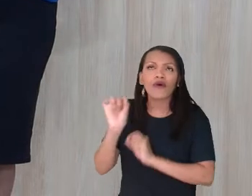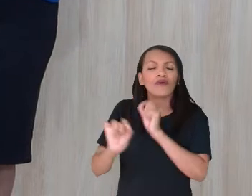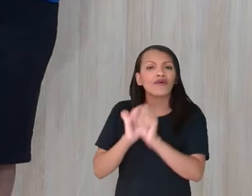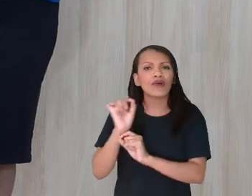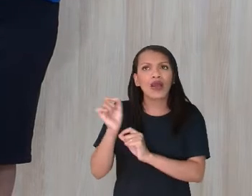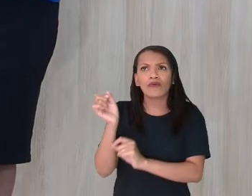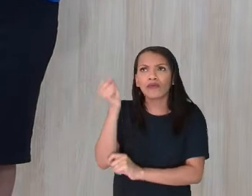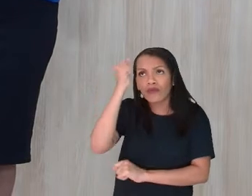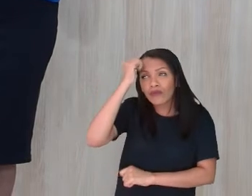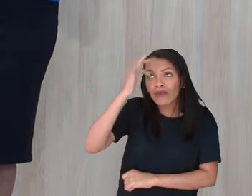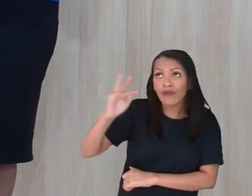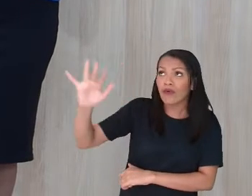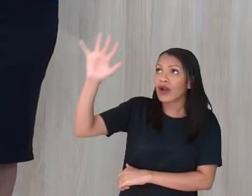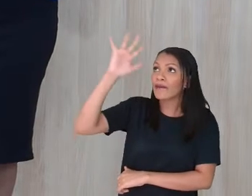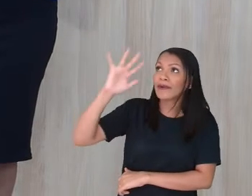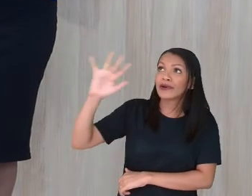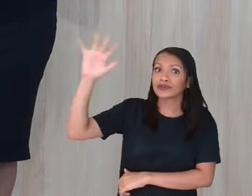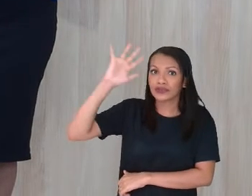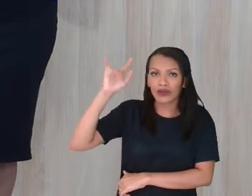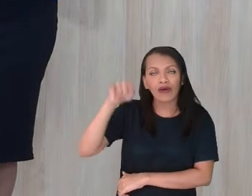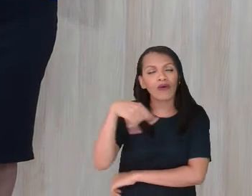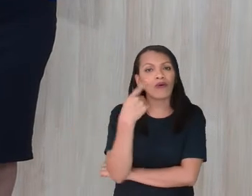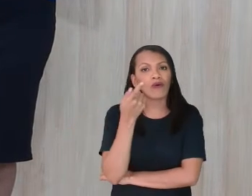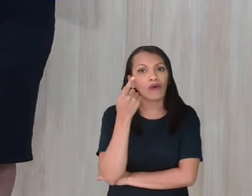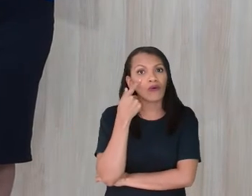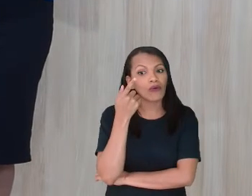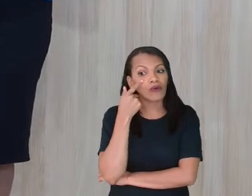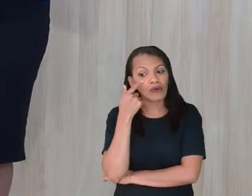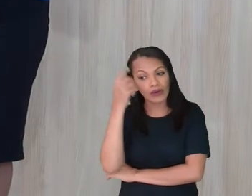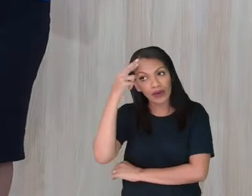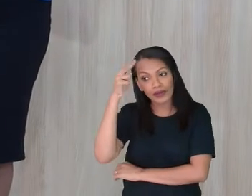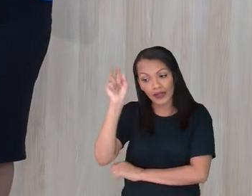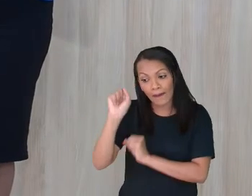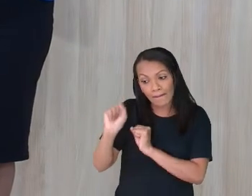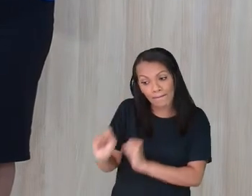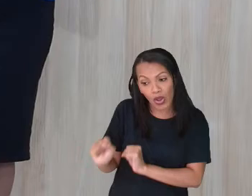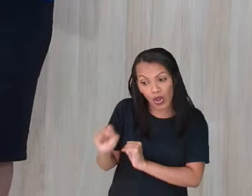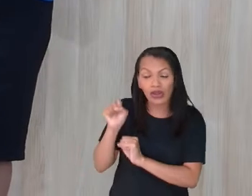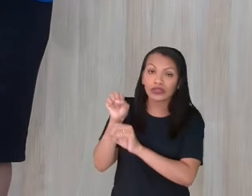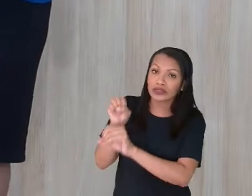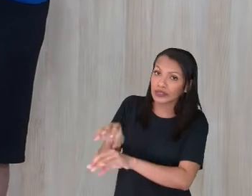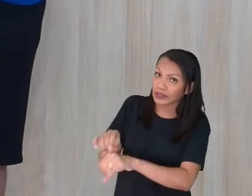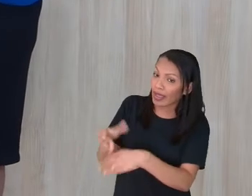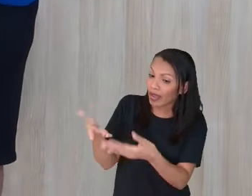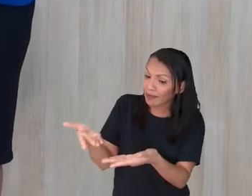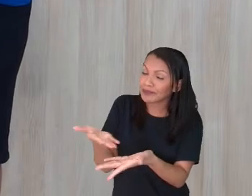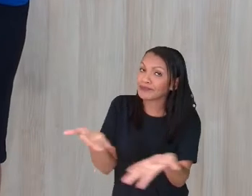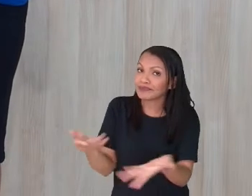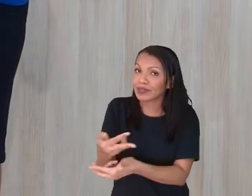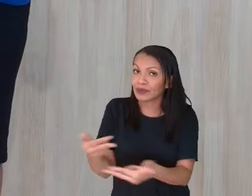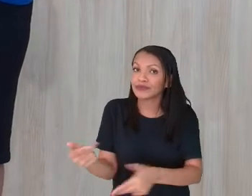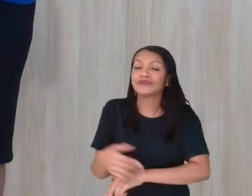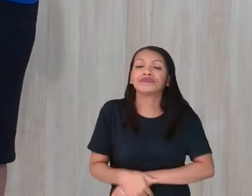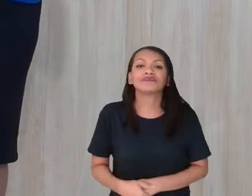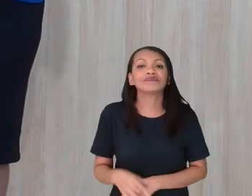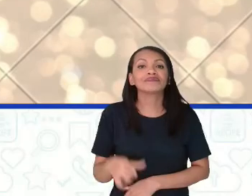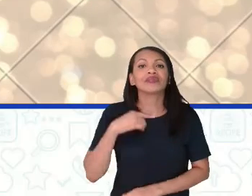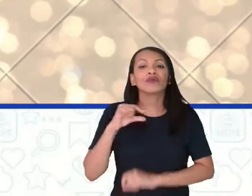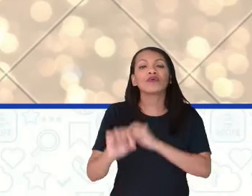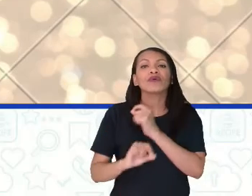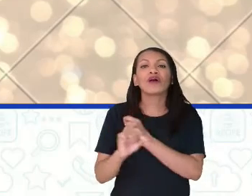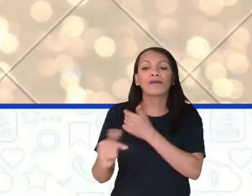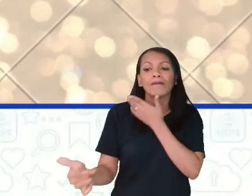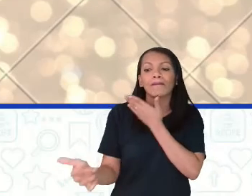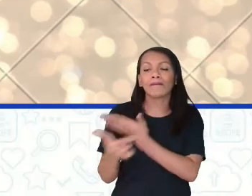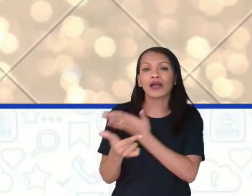recurso figurativo, como olha, a história pode ser assim, entende? Tem uma lição de moral, né?